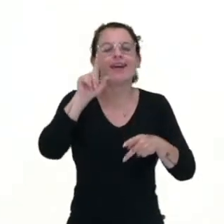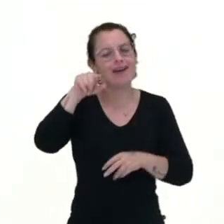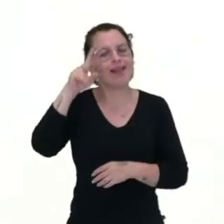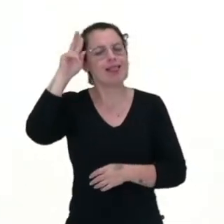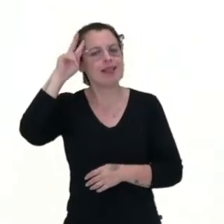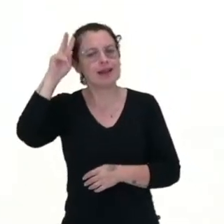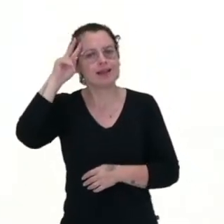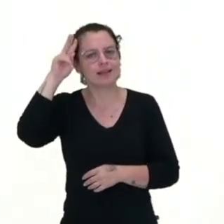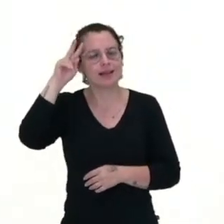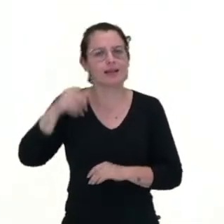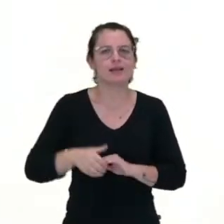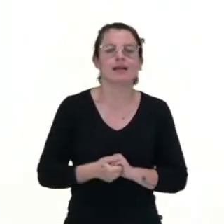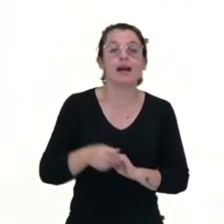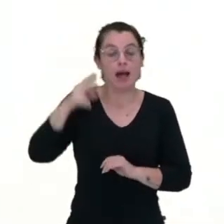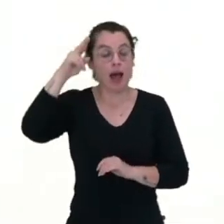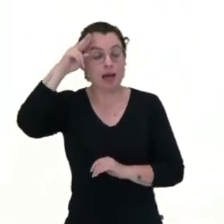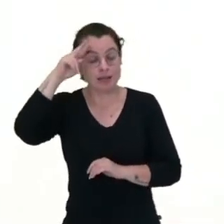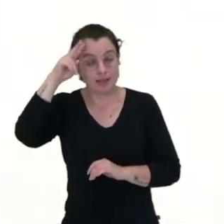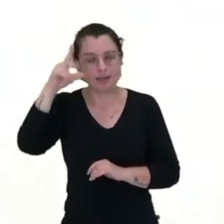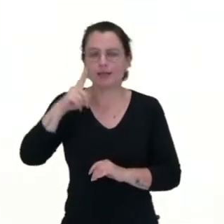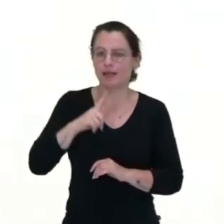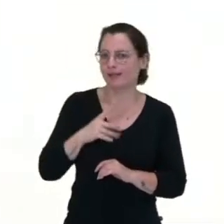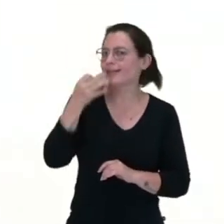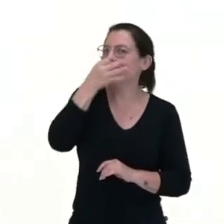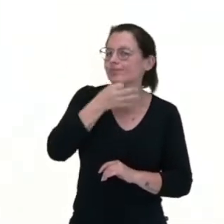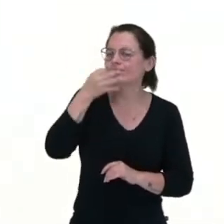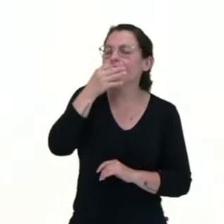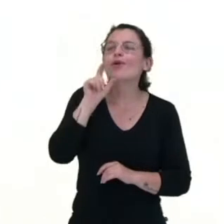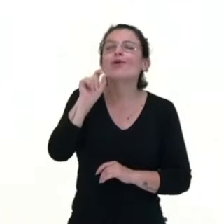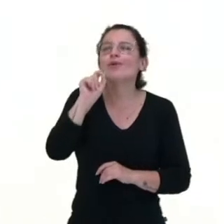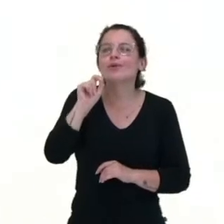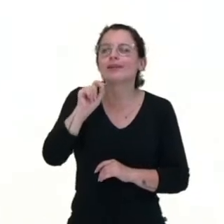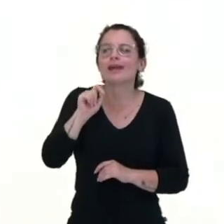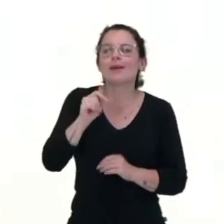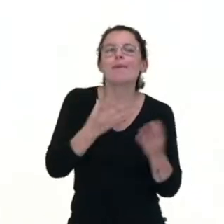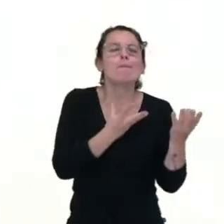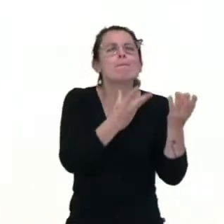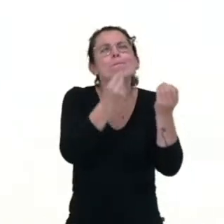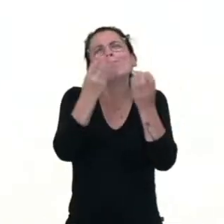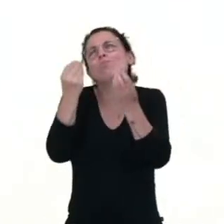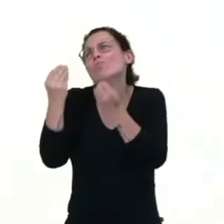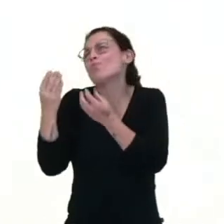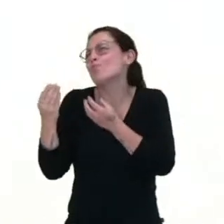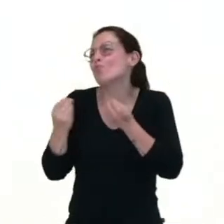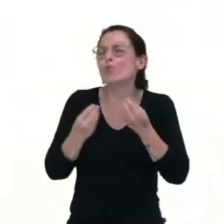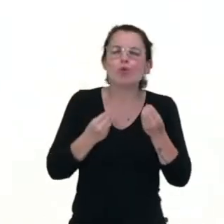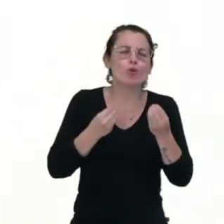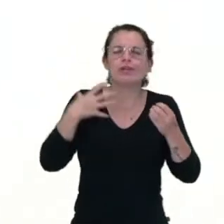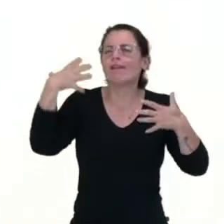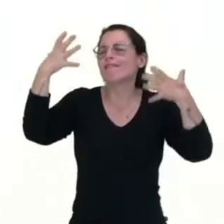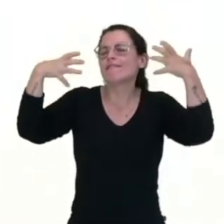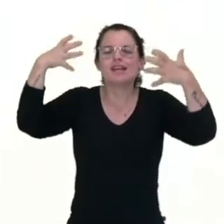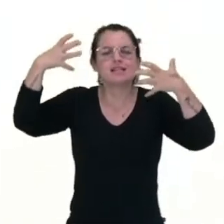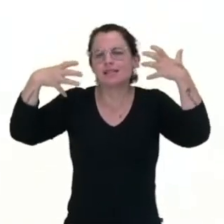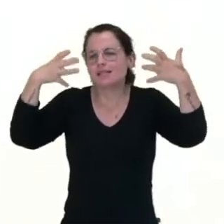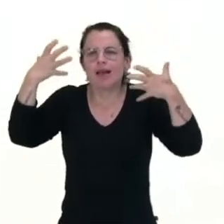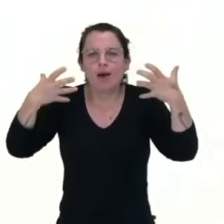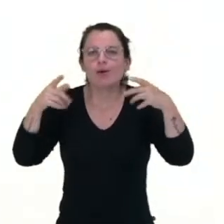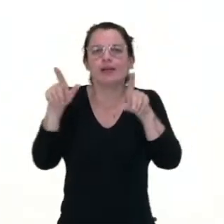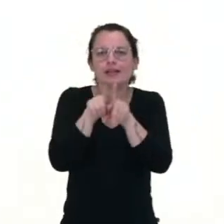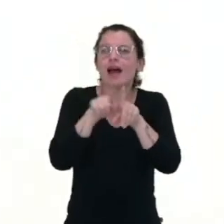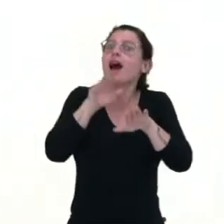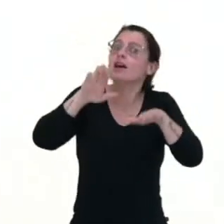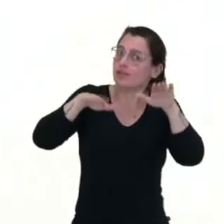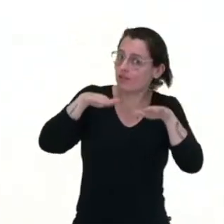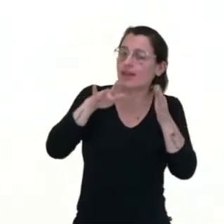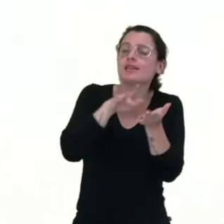né? Ou seja, essas narrativas fantasiosas ou fictícias. Porém, pessoal, no entanto, as